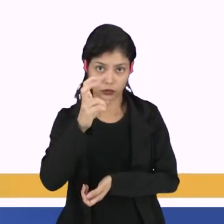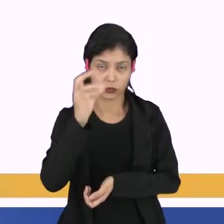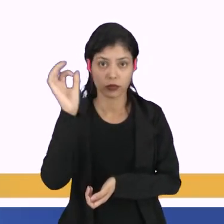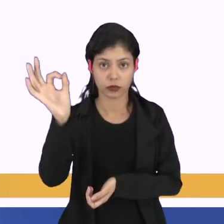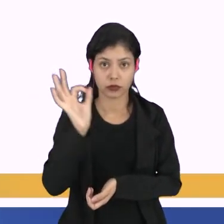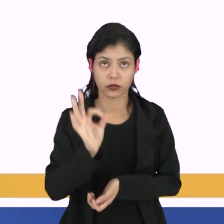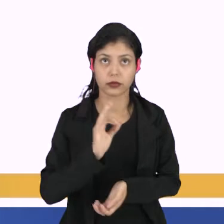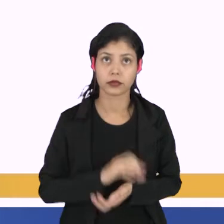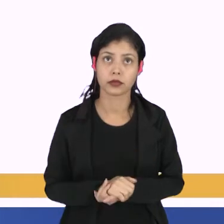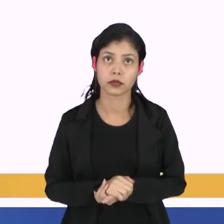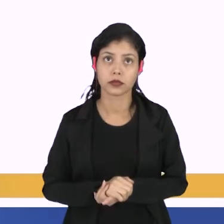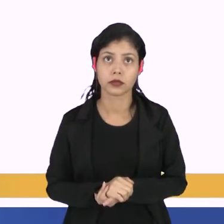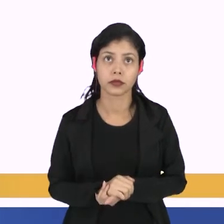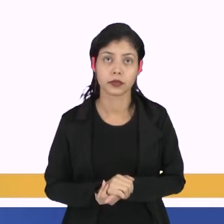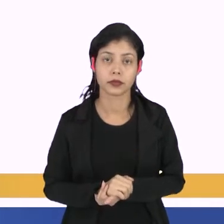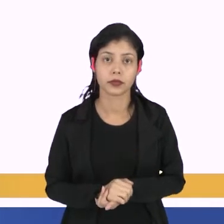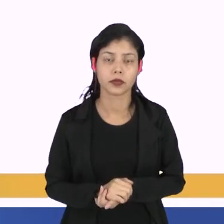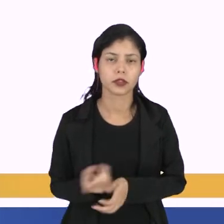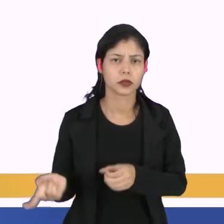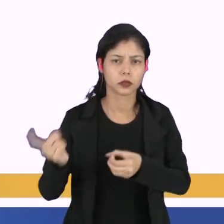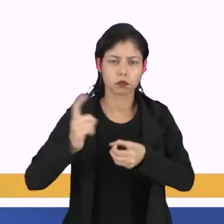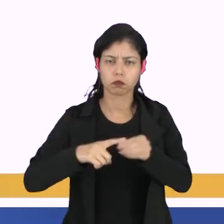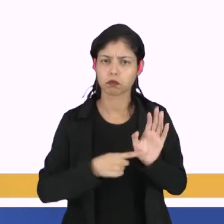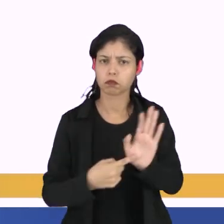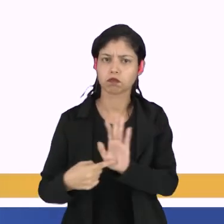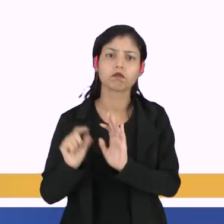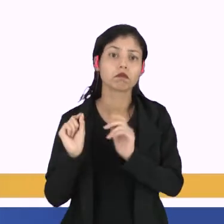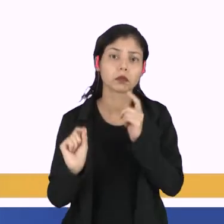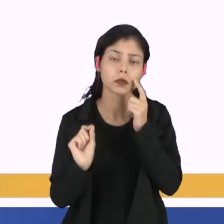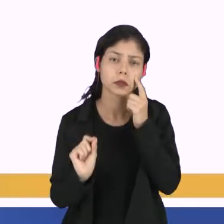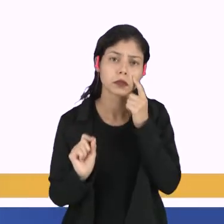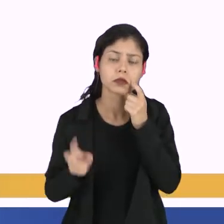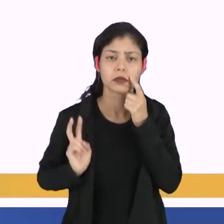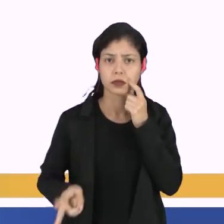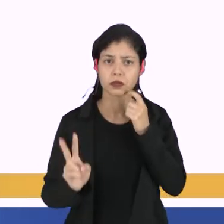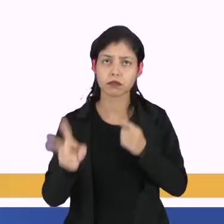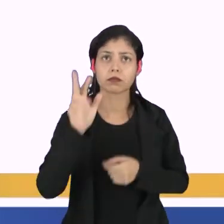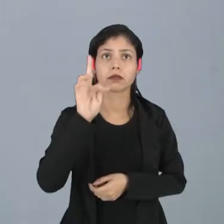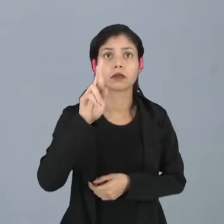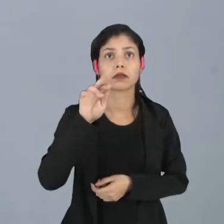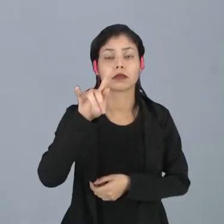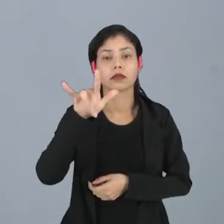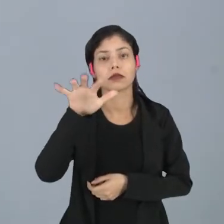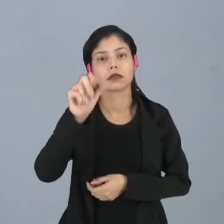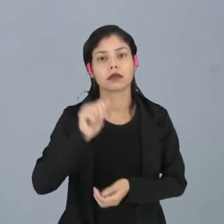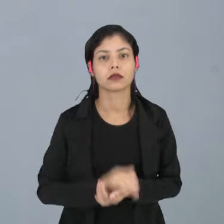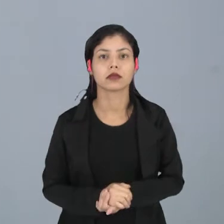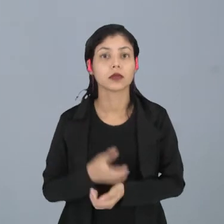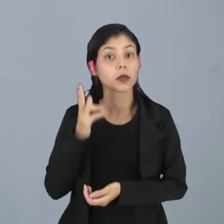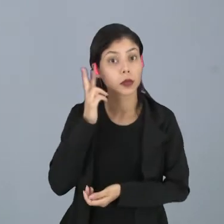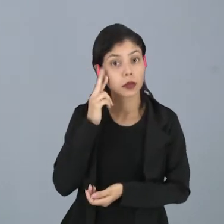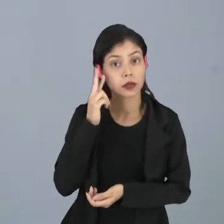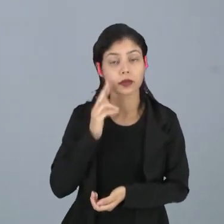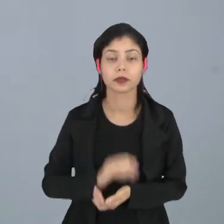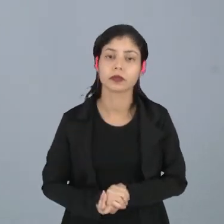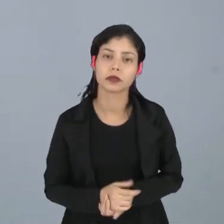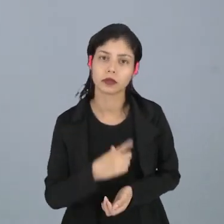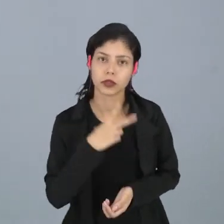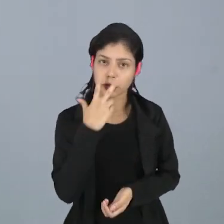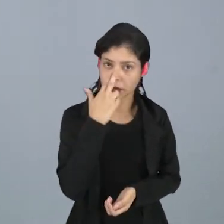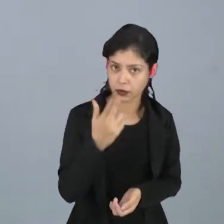18,75%. Aqui vale ressaltar, pessoal, que na frequência relativa é comum ela aparecer